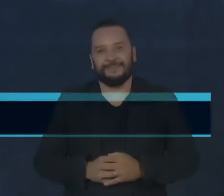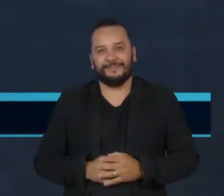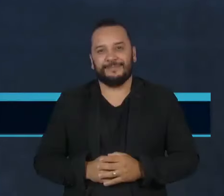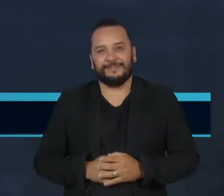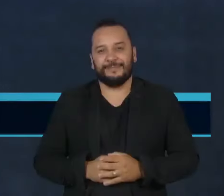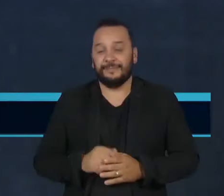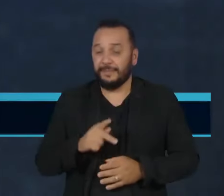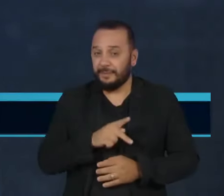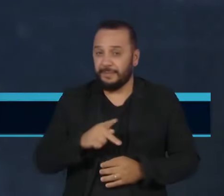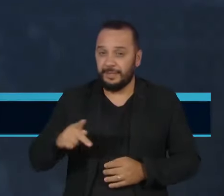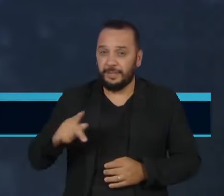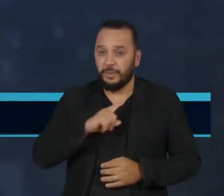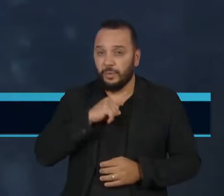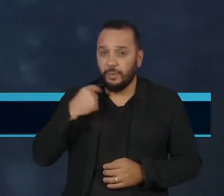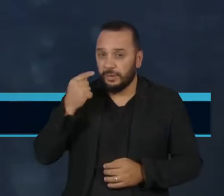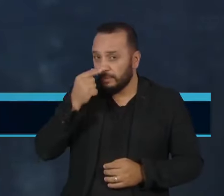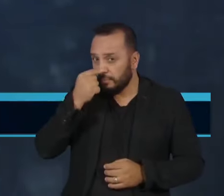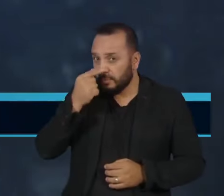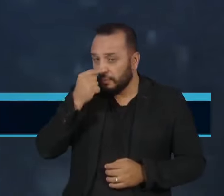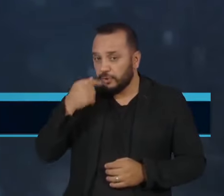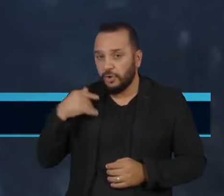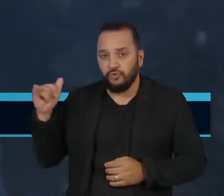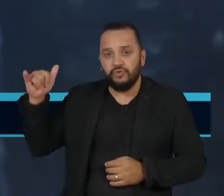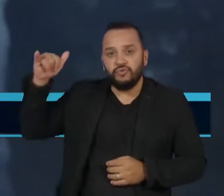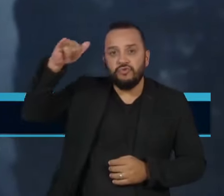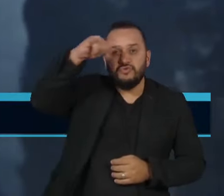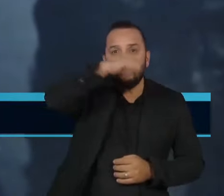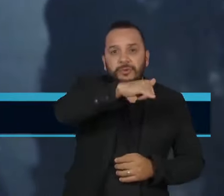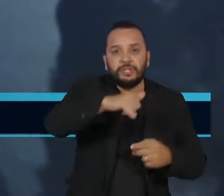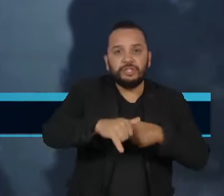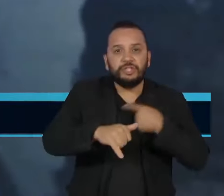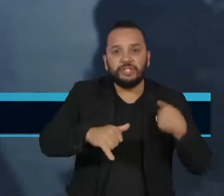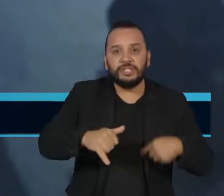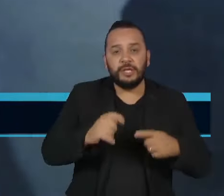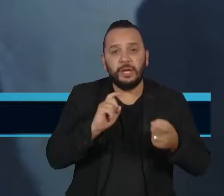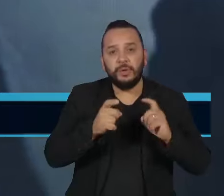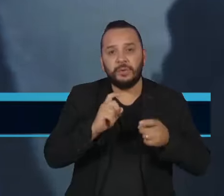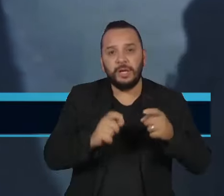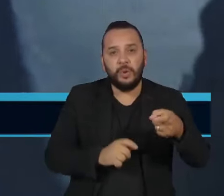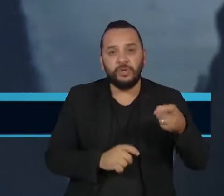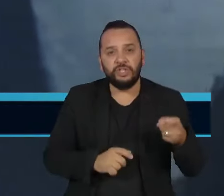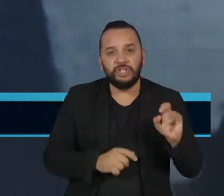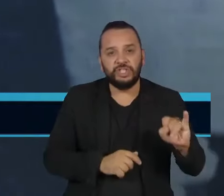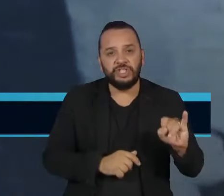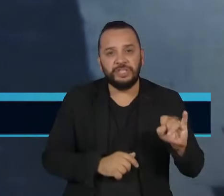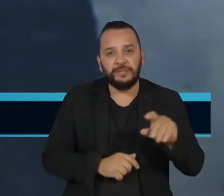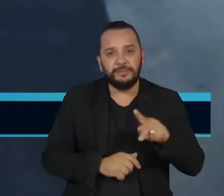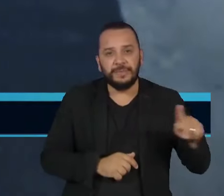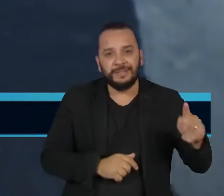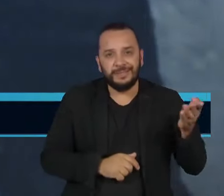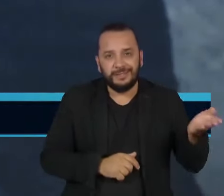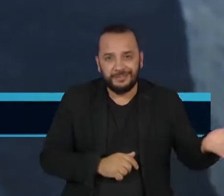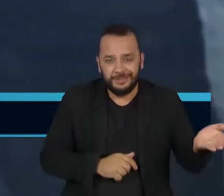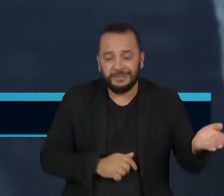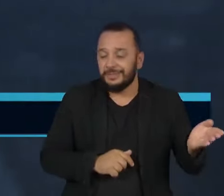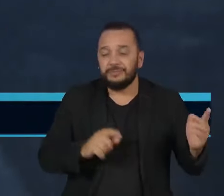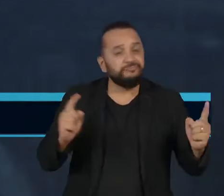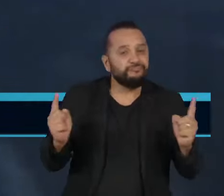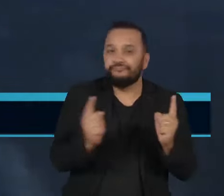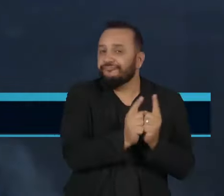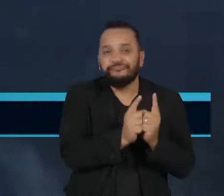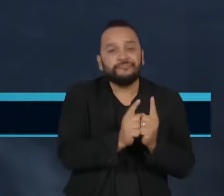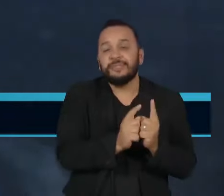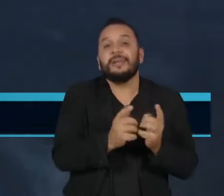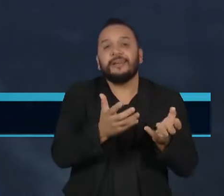O presidente russo Vladimir Putin está na China e se reuniu hoje com o líder Xi Jinping. A visita tem como objetivo aprofundar a